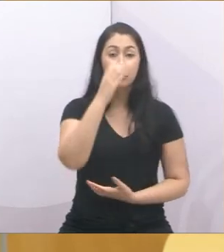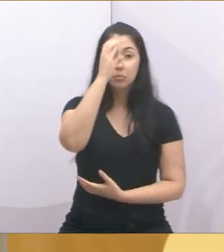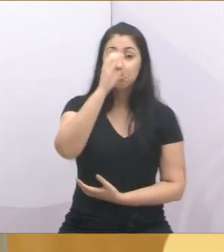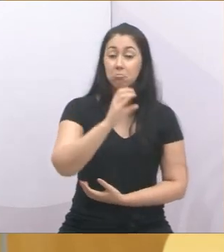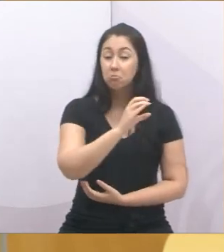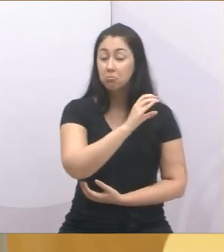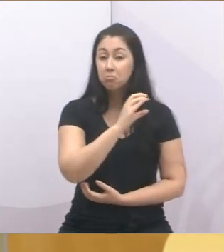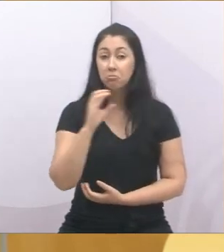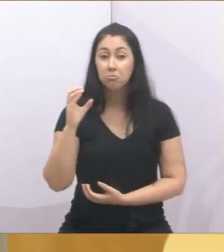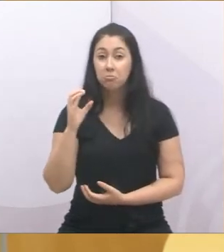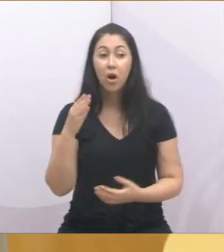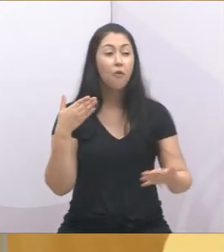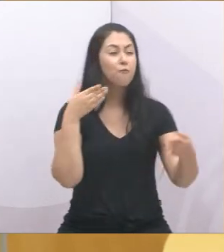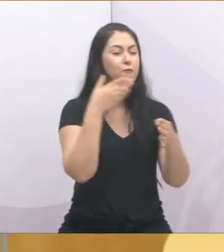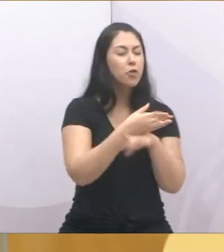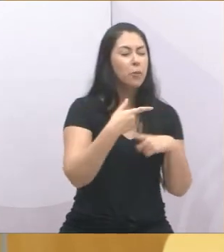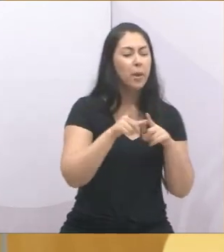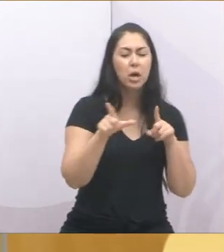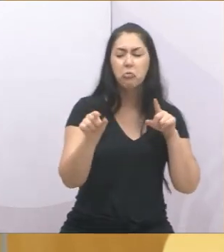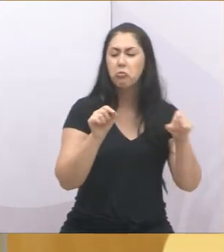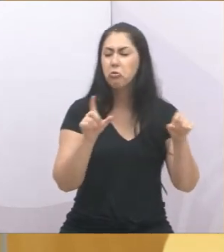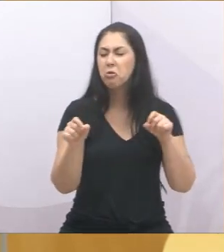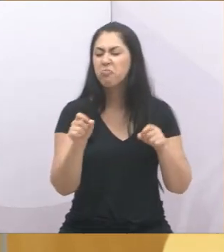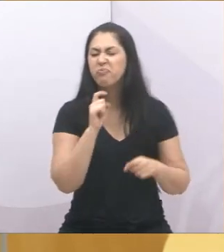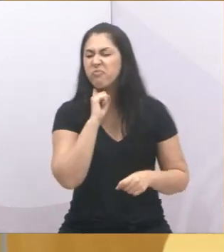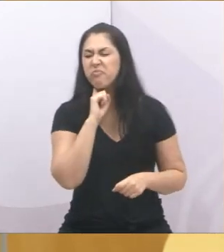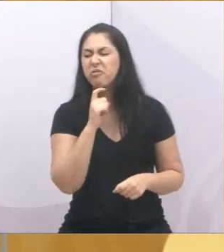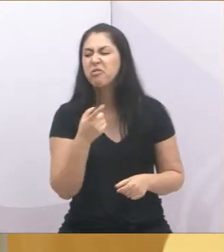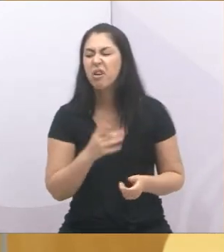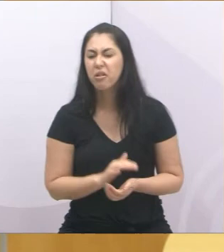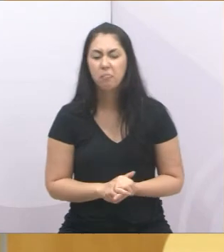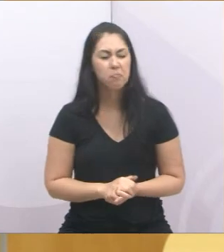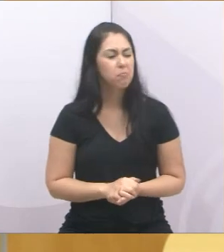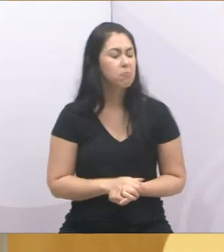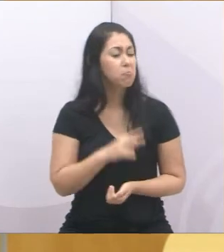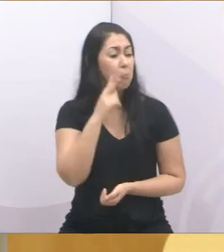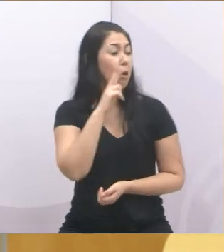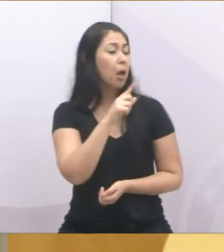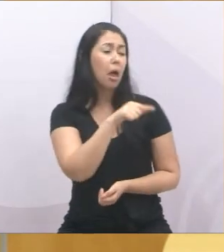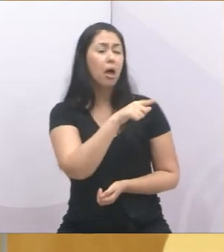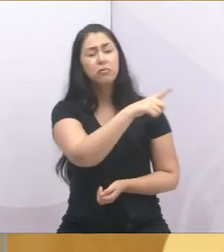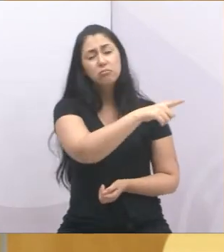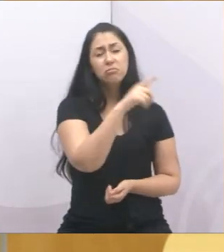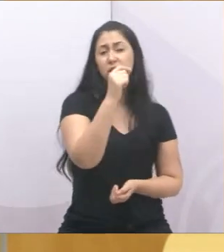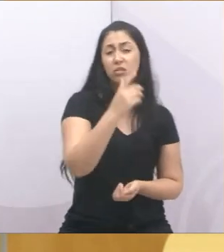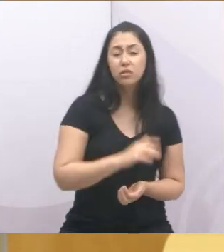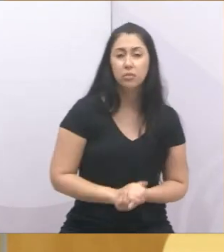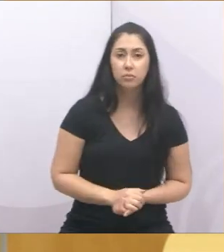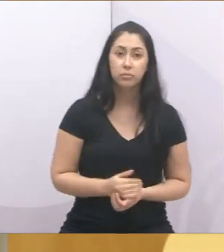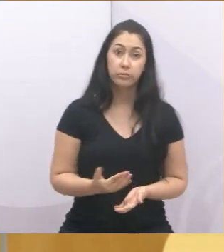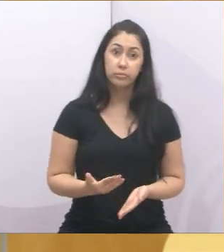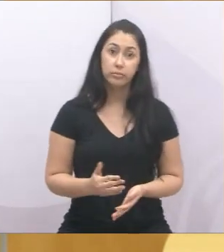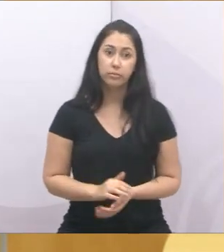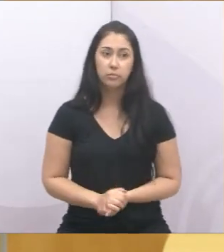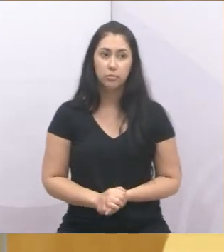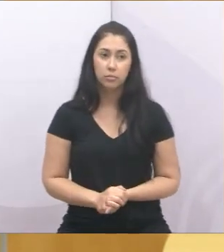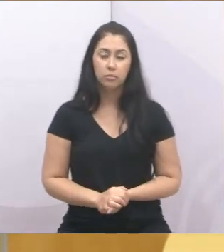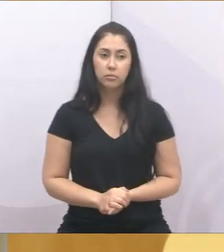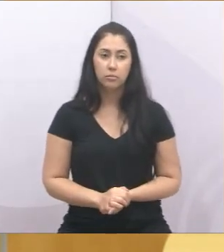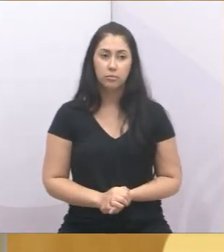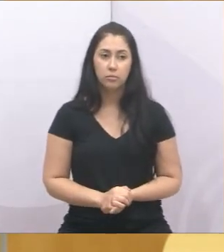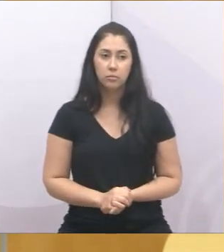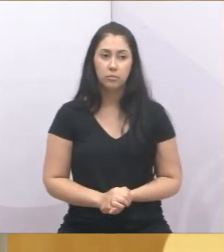que foram e não votaram naquelas pessoas que verdadeiramente poderia representá-los, né? Nos